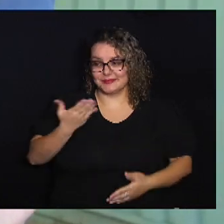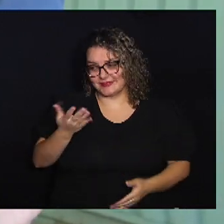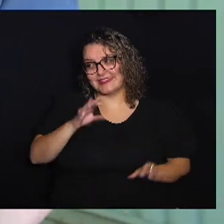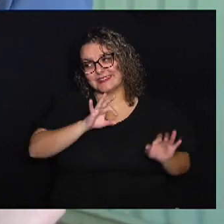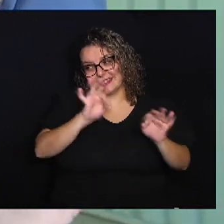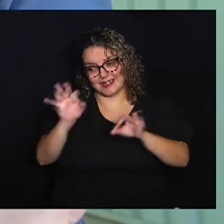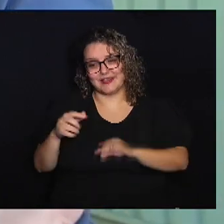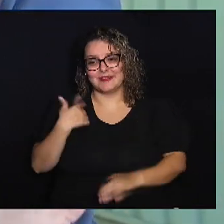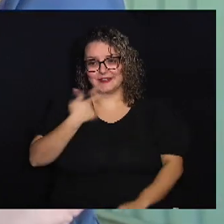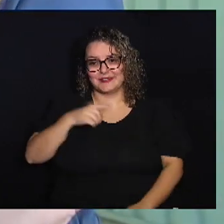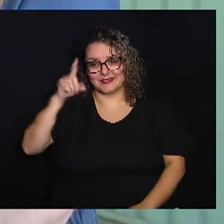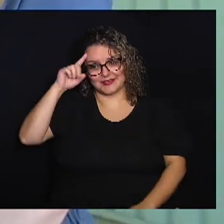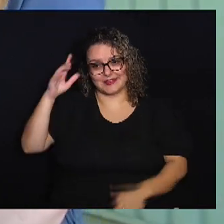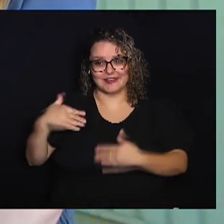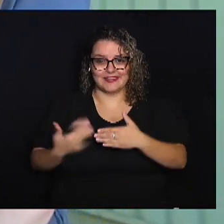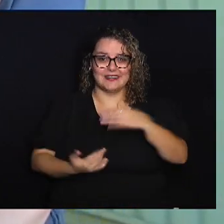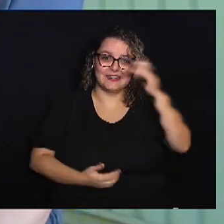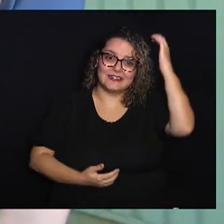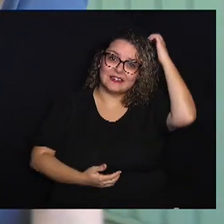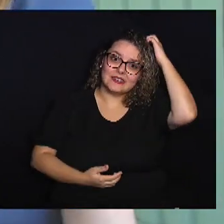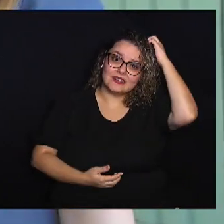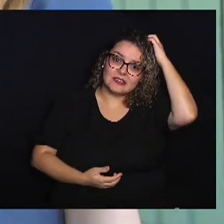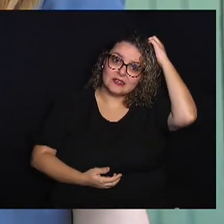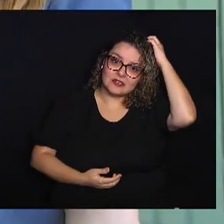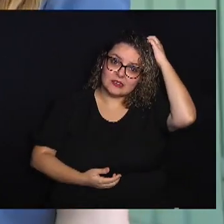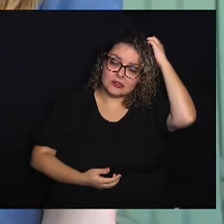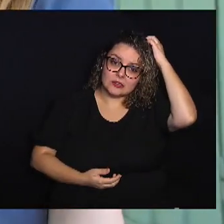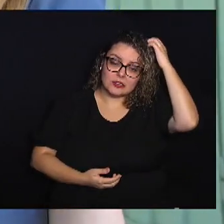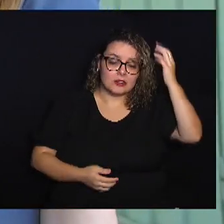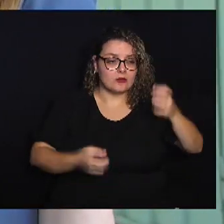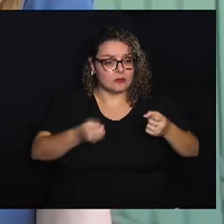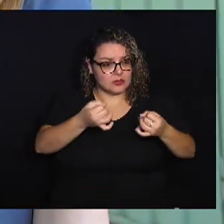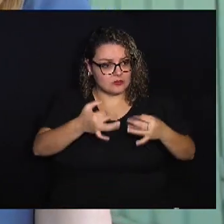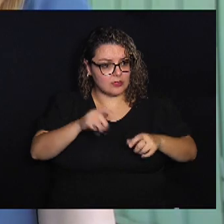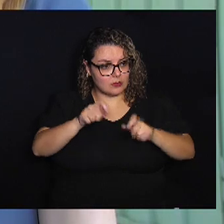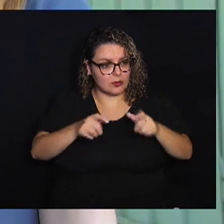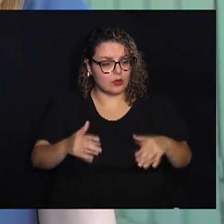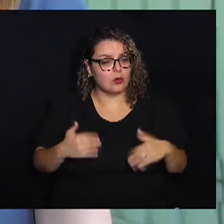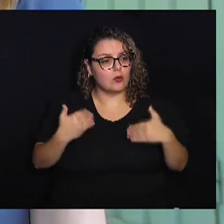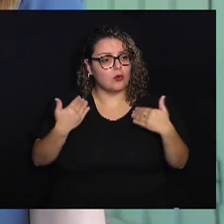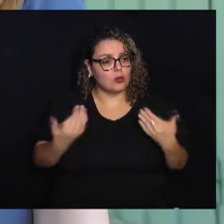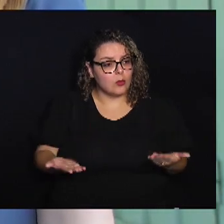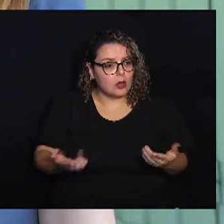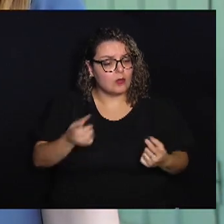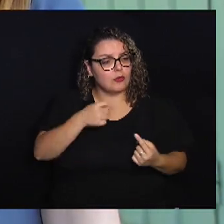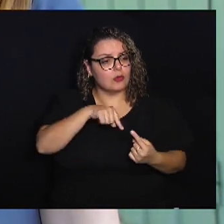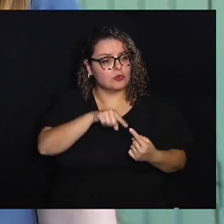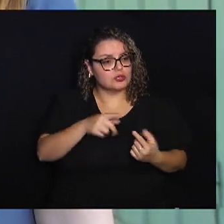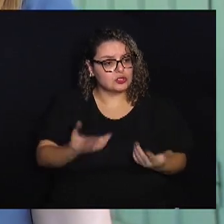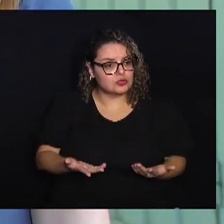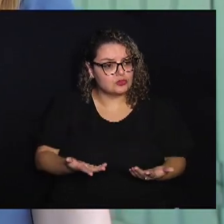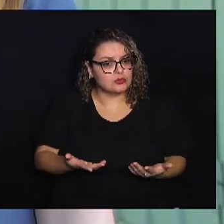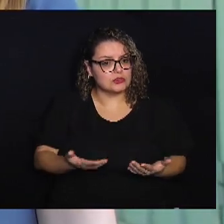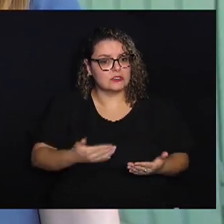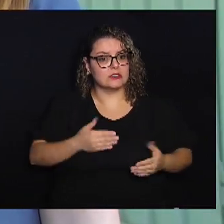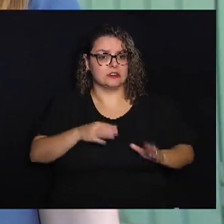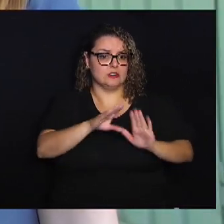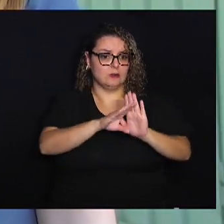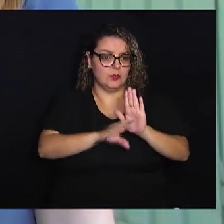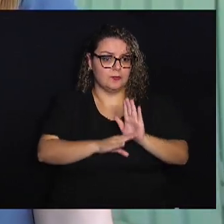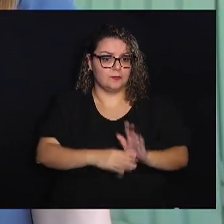nossa trajetória. Tá certo. Vamos explicar então para o pessoal qual que é o objetivo, né, desse programa